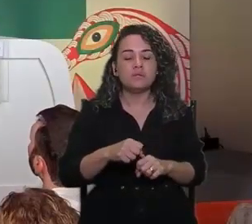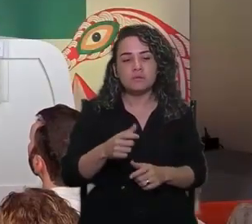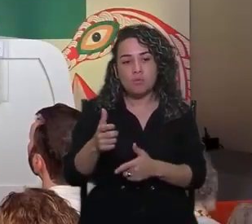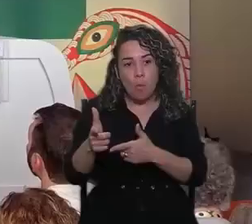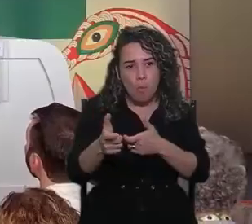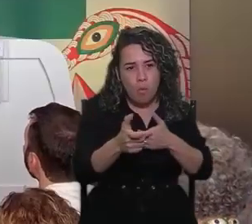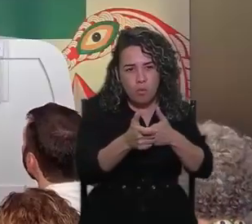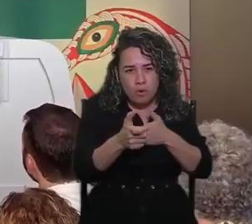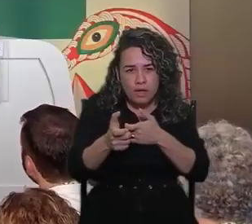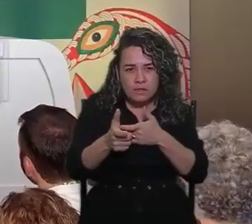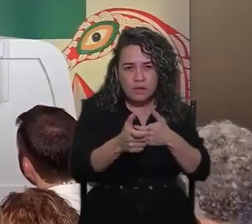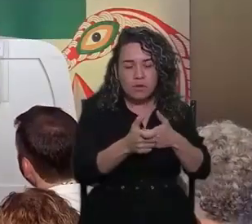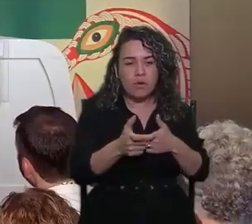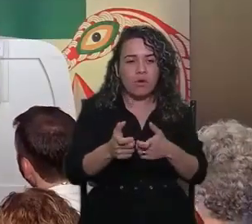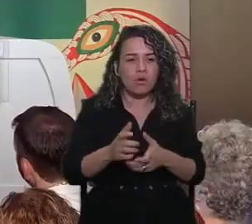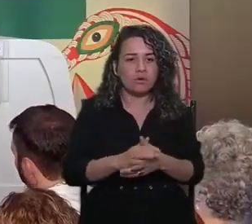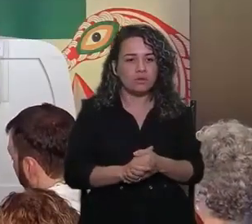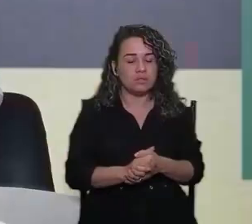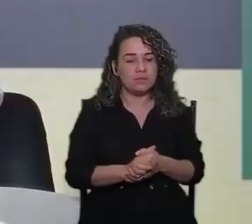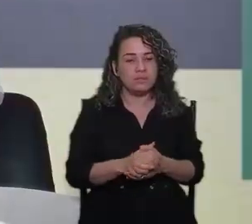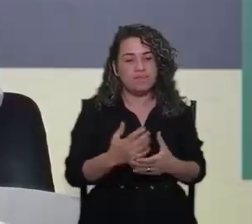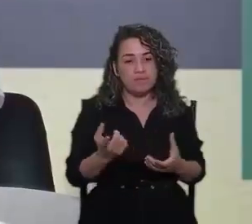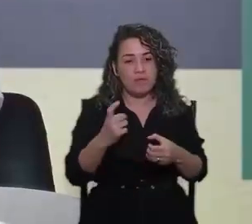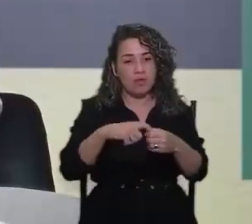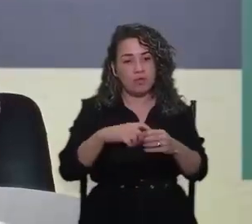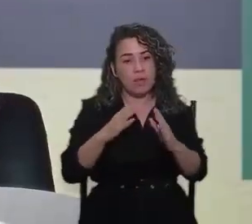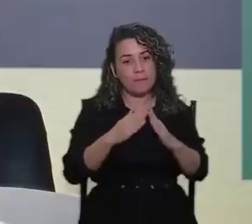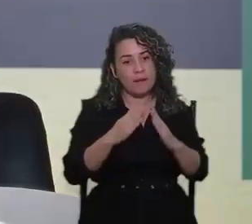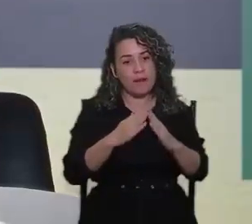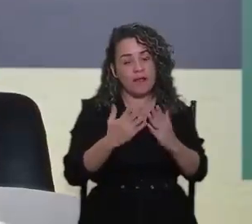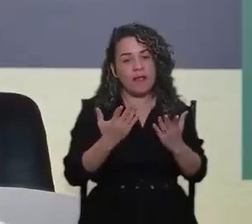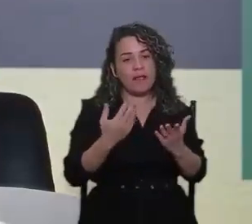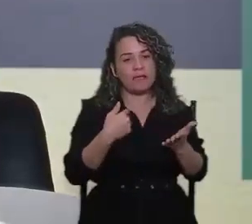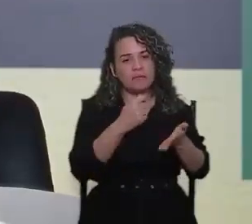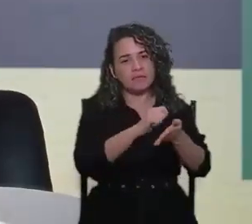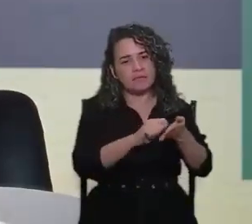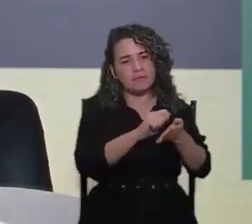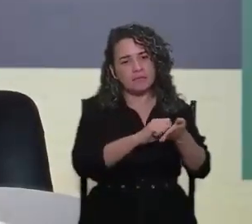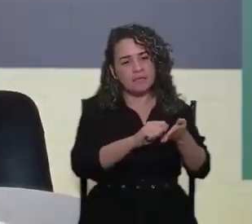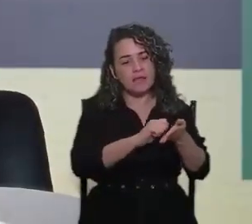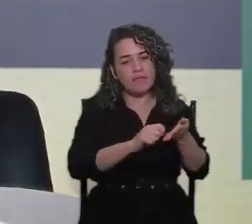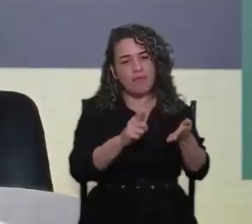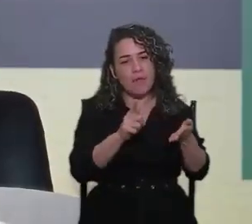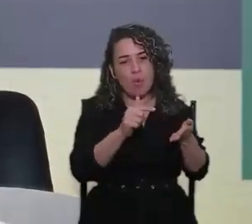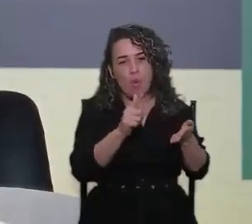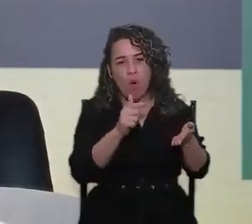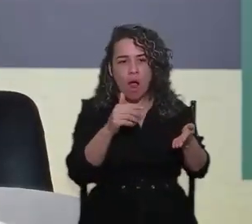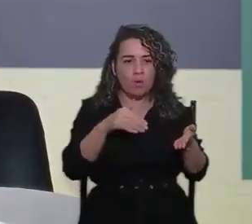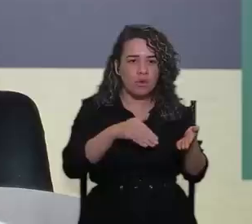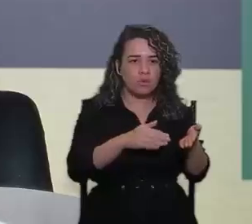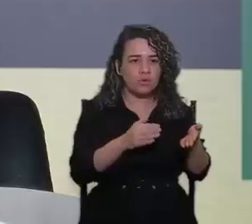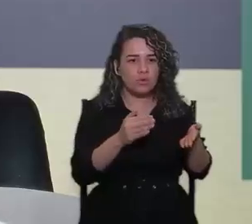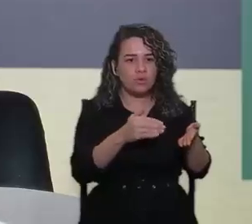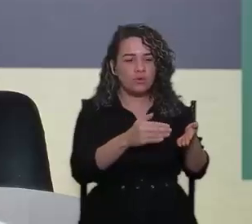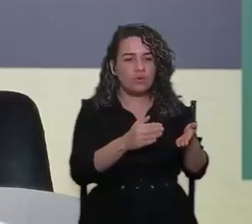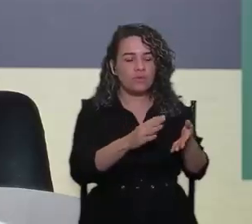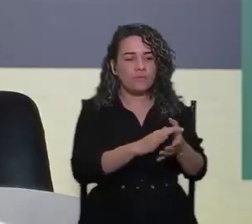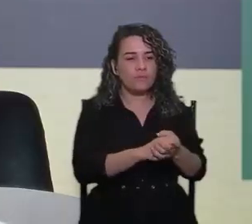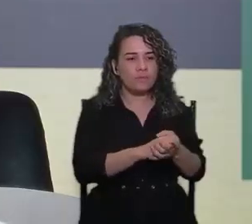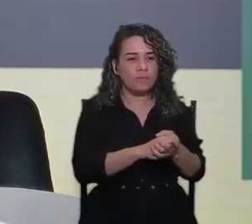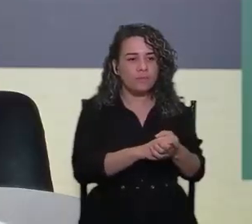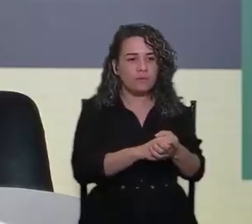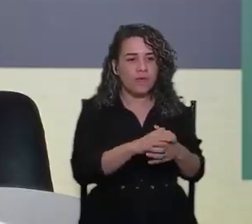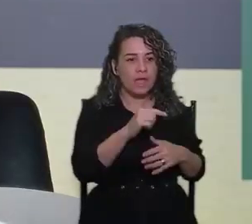anos. Então, voltar para casa, escrever o Água Turva. E o Liga dos Solos, o Clube Verde e a Liga